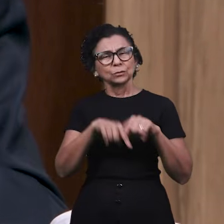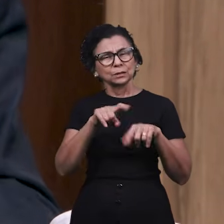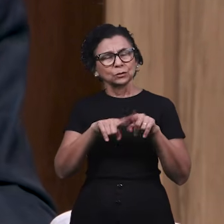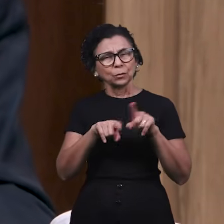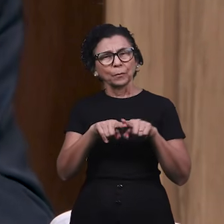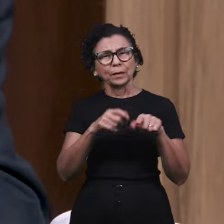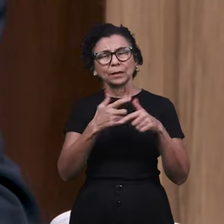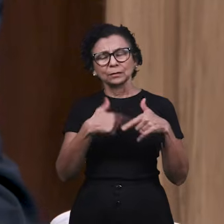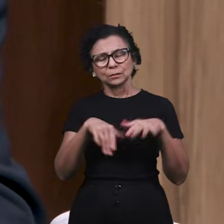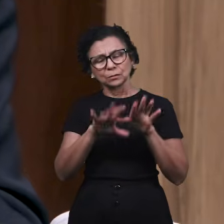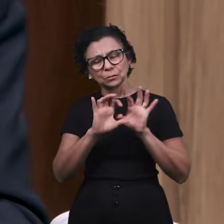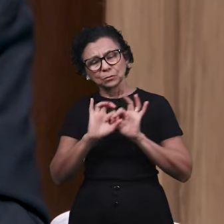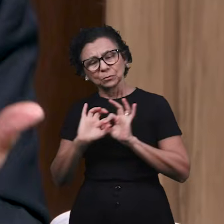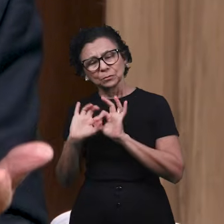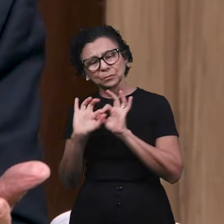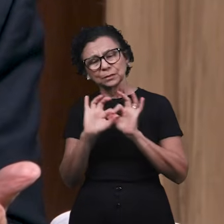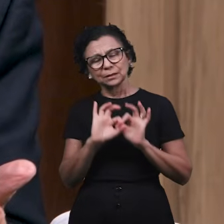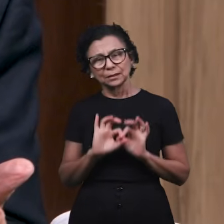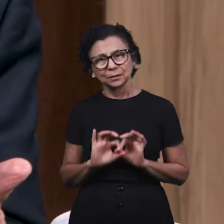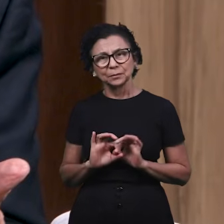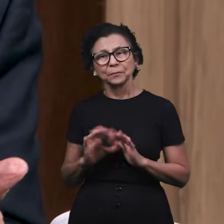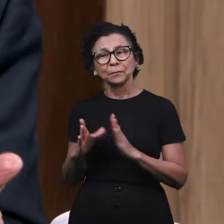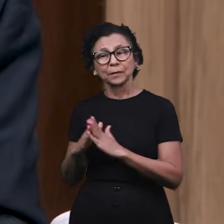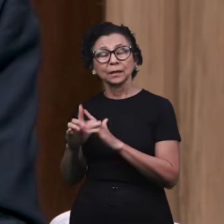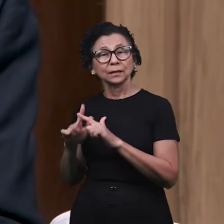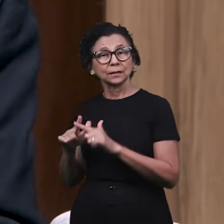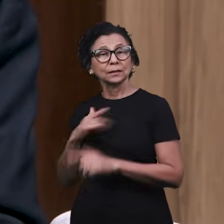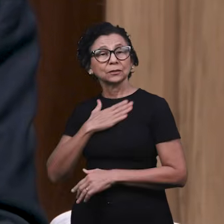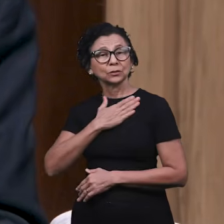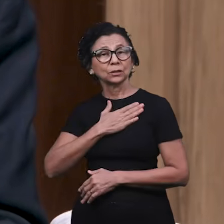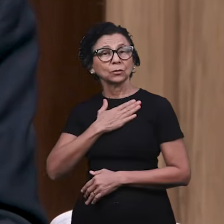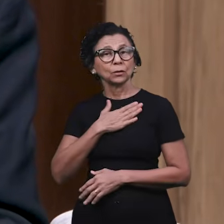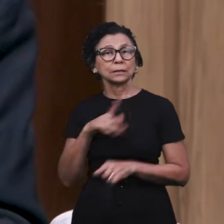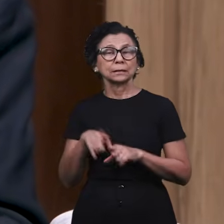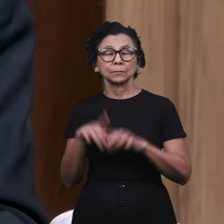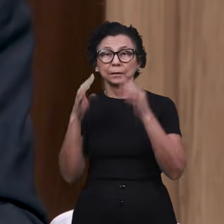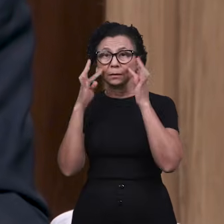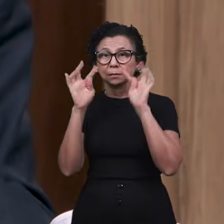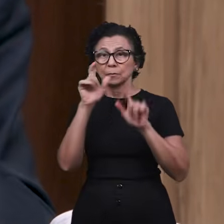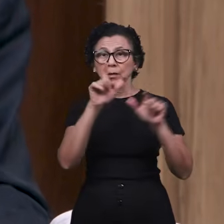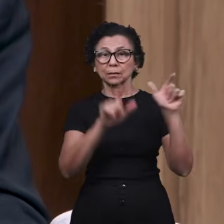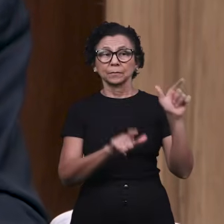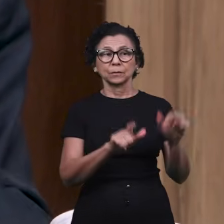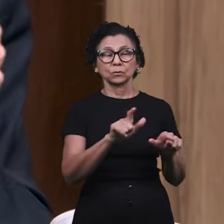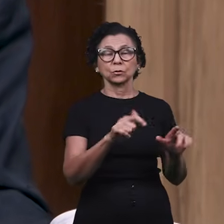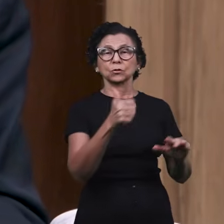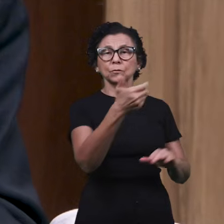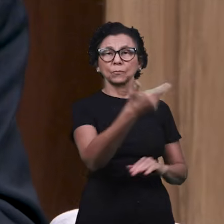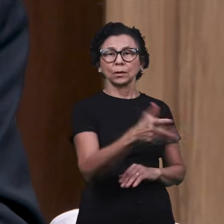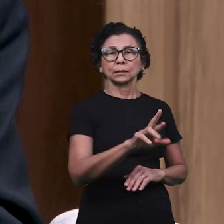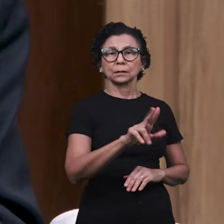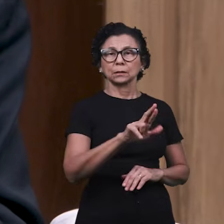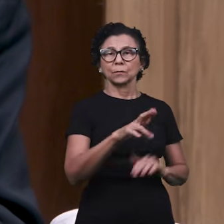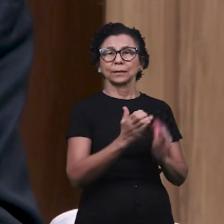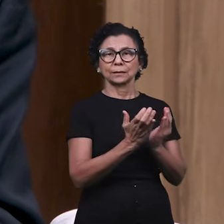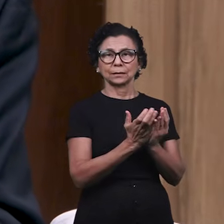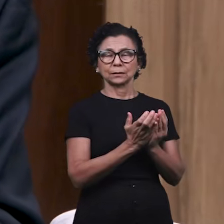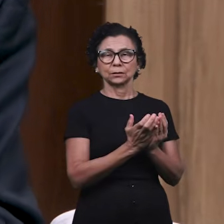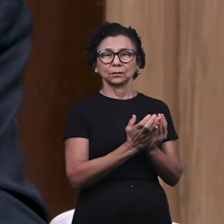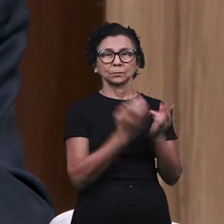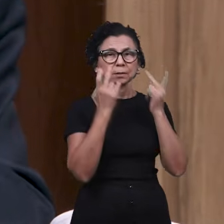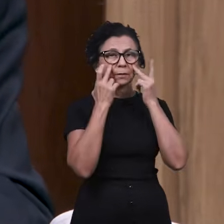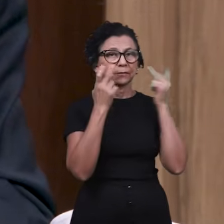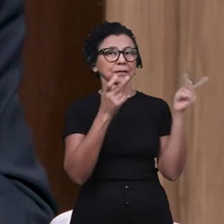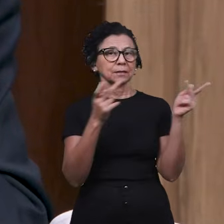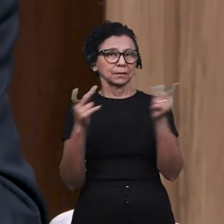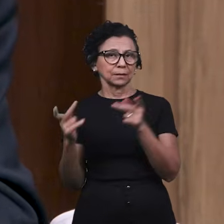que agrada não só a igreja, mas principalmente serve como testemunho para os de fora que comparecem nos nossos cultos. E nós vamos aqui